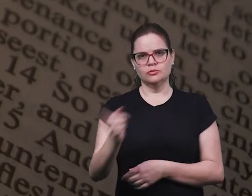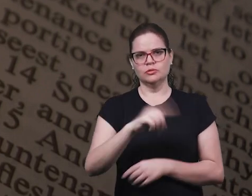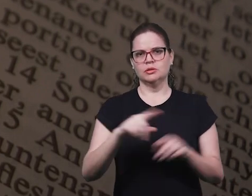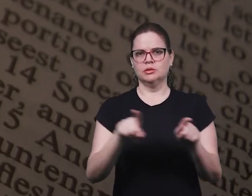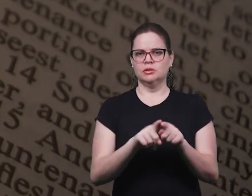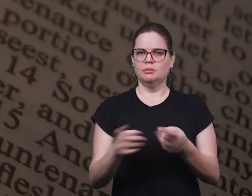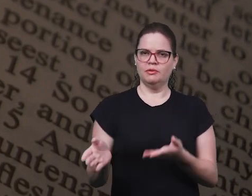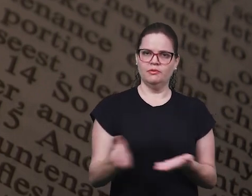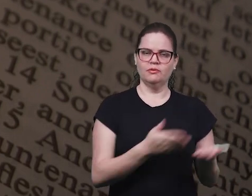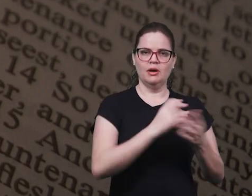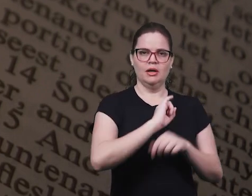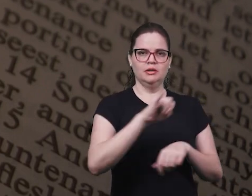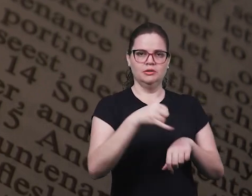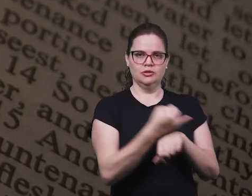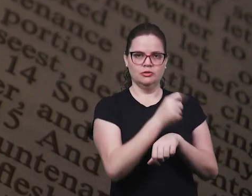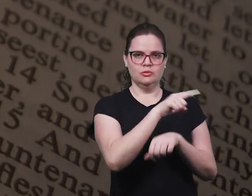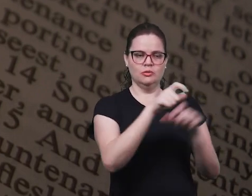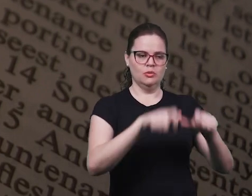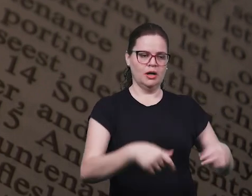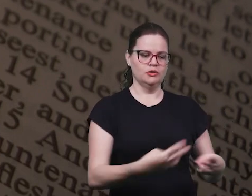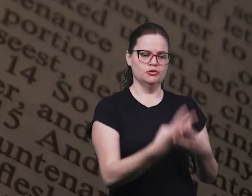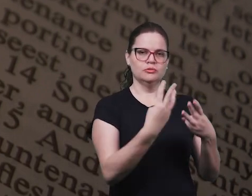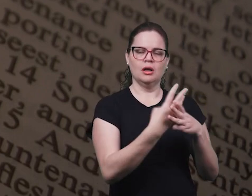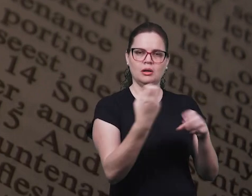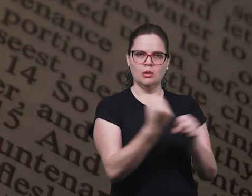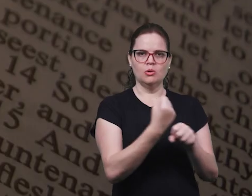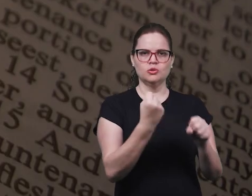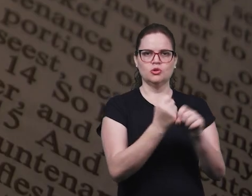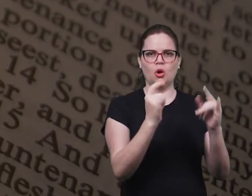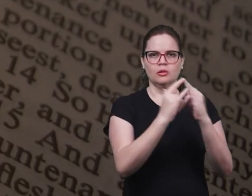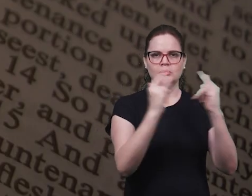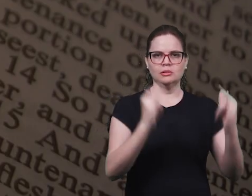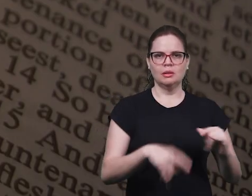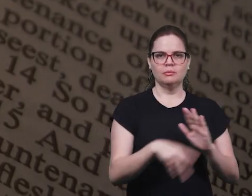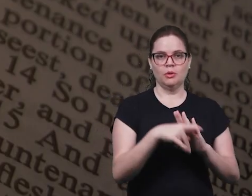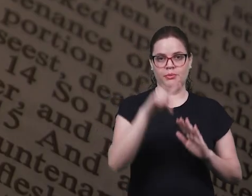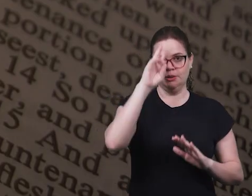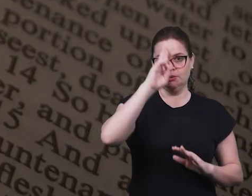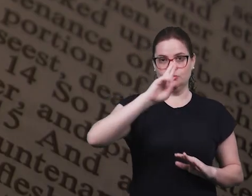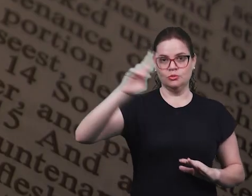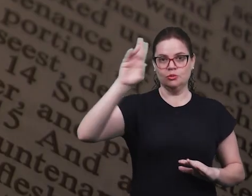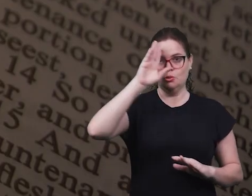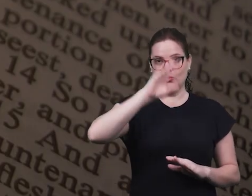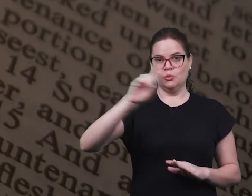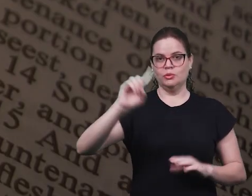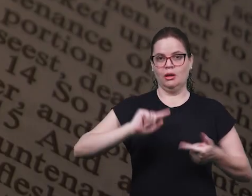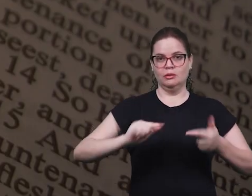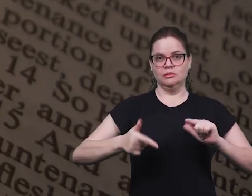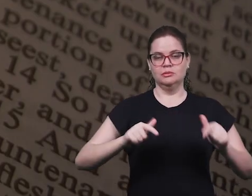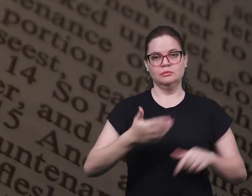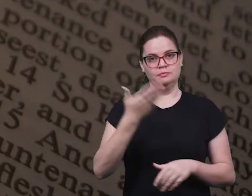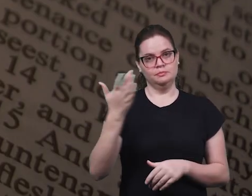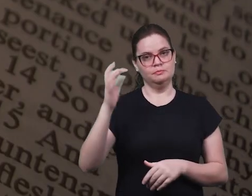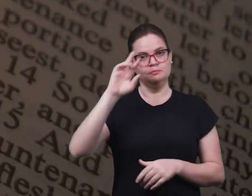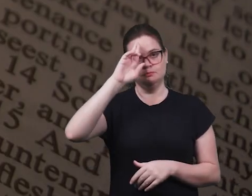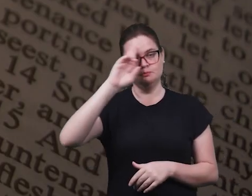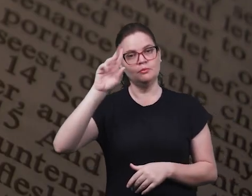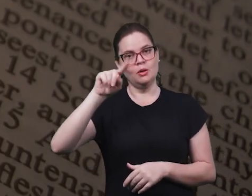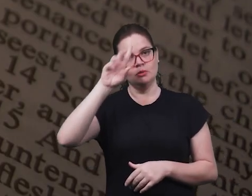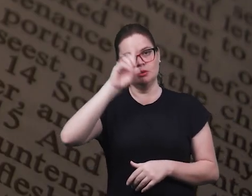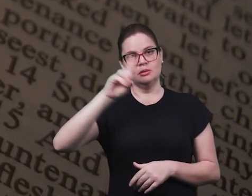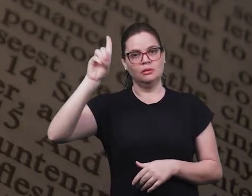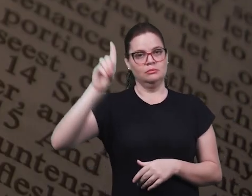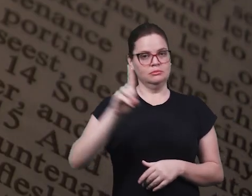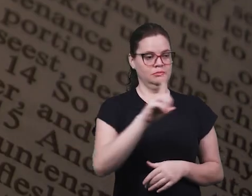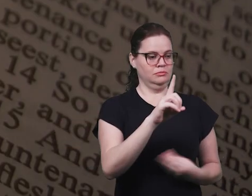suba a Jerusalém, que está em Judá, e edifique a casa do Senhor, Deus de Israel. Ele é o Deus que está